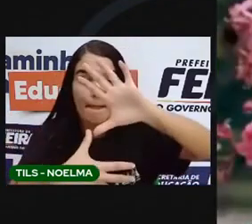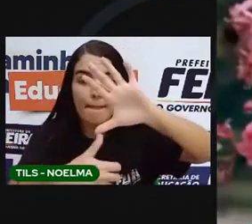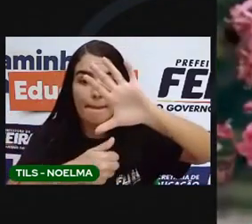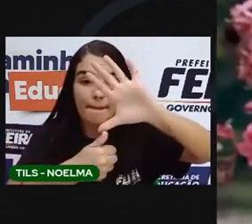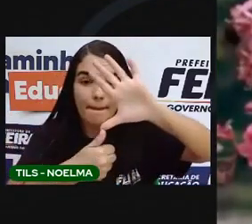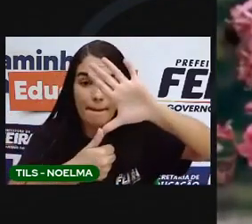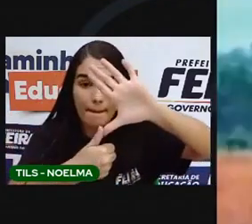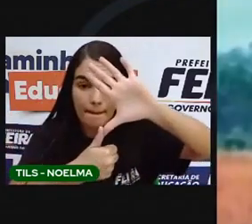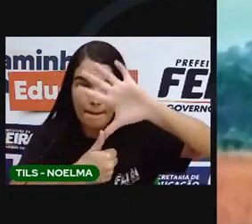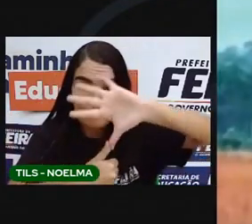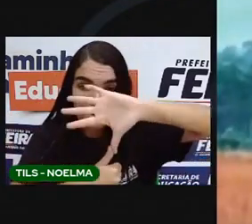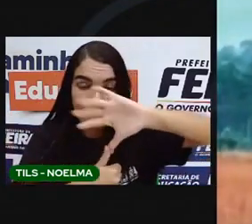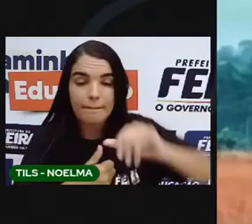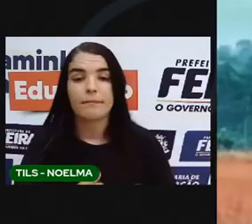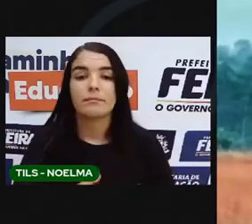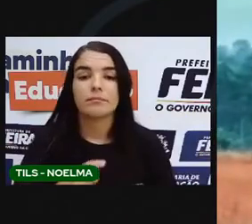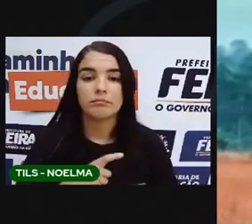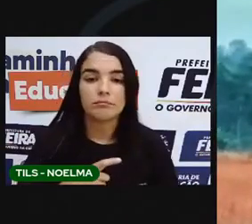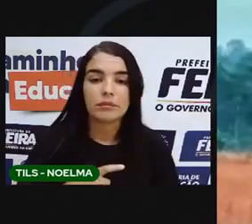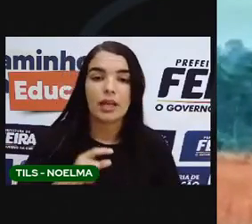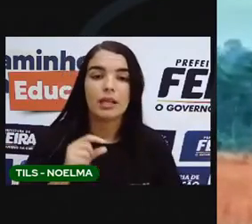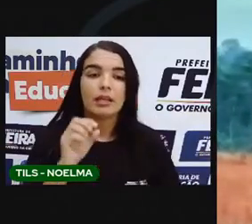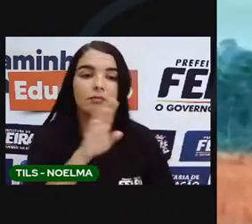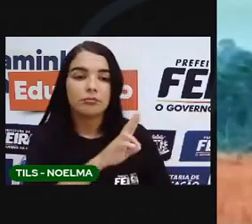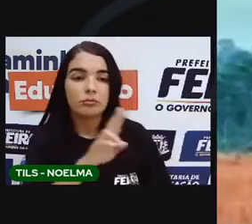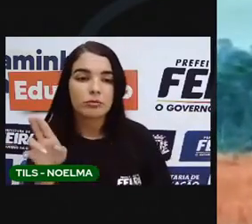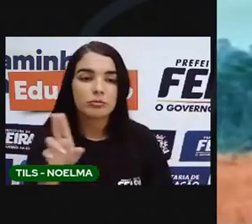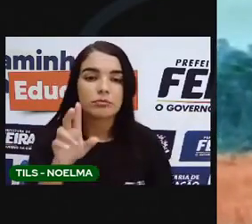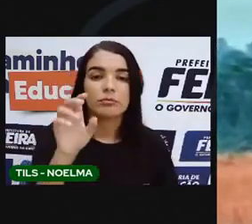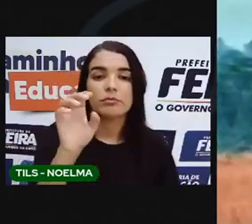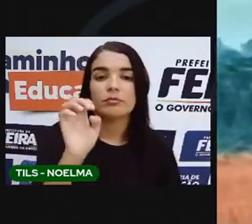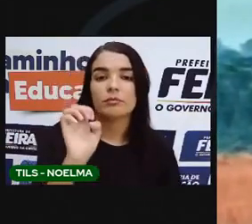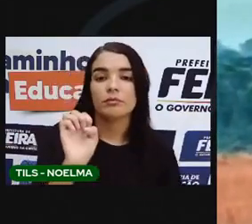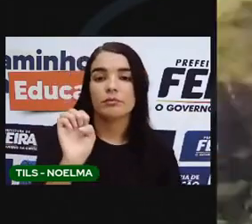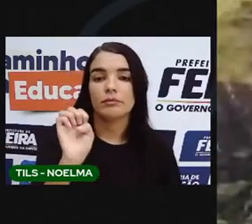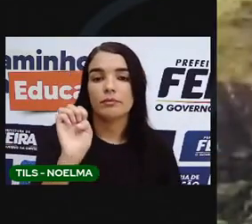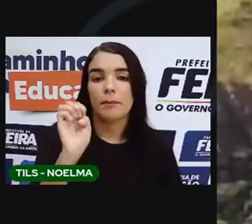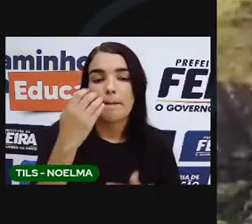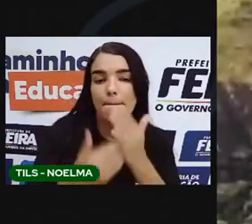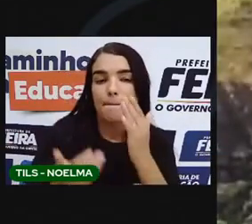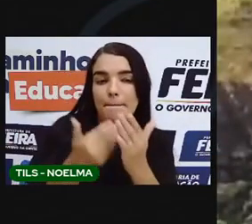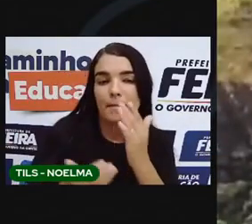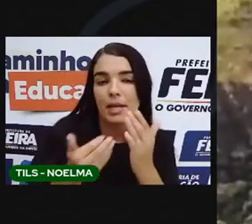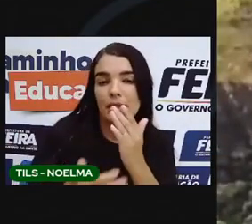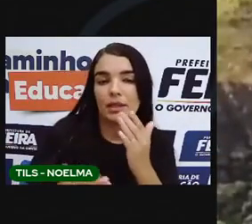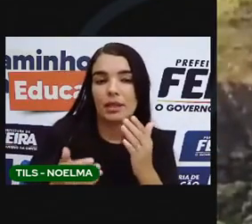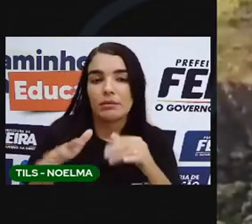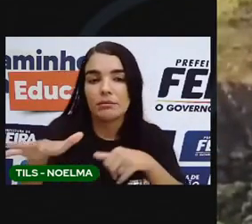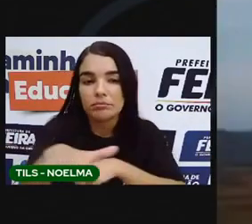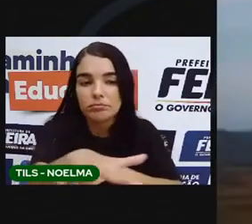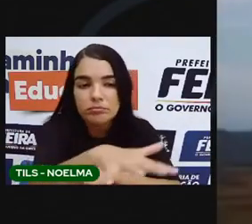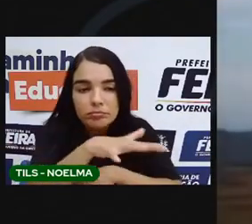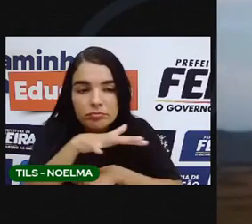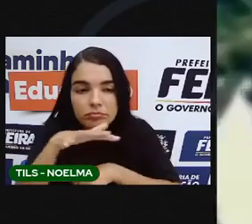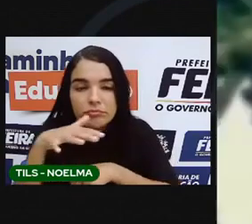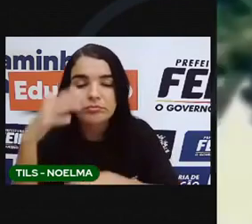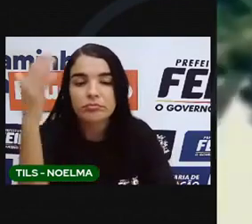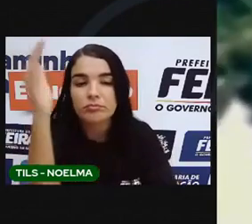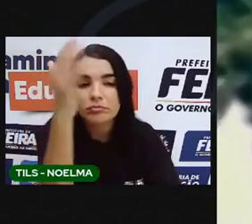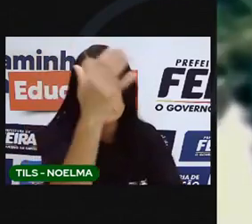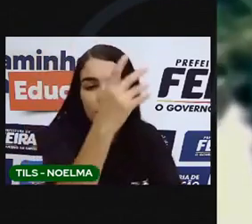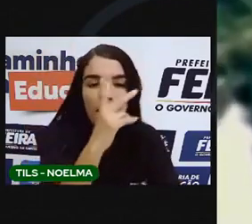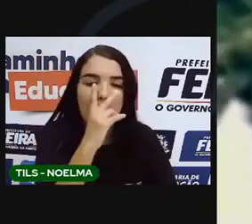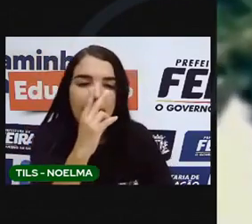que é a presença de espécies exclusivas daquela região, e uma perda muito rápida da vegetação. O Cerrado pode ser comparado às